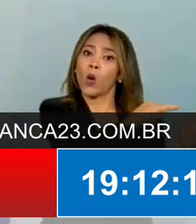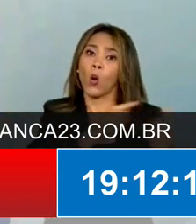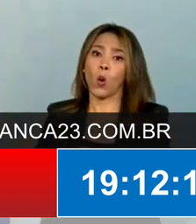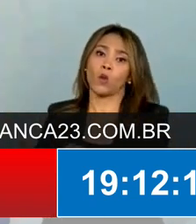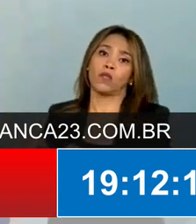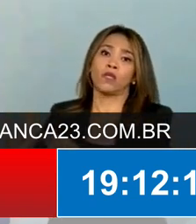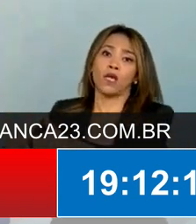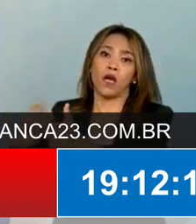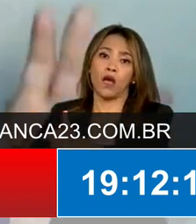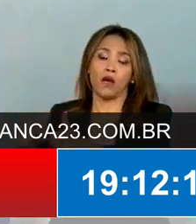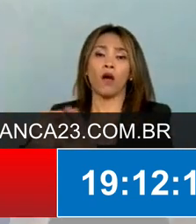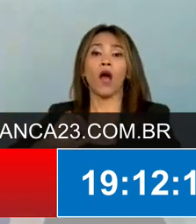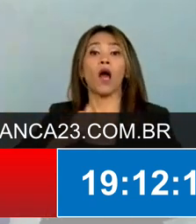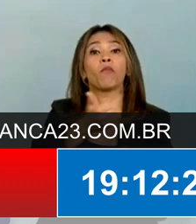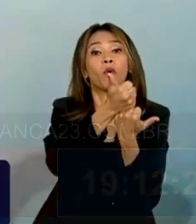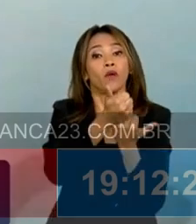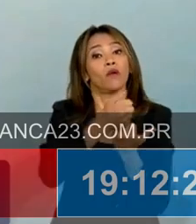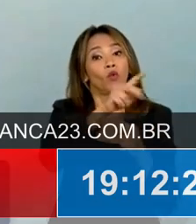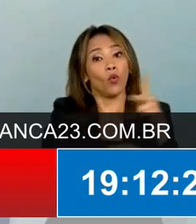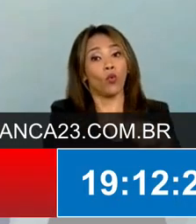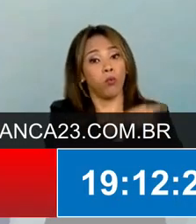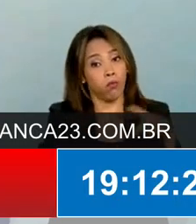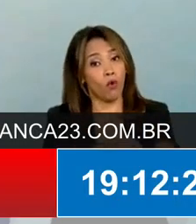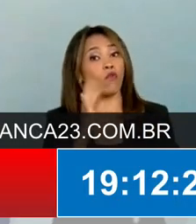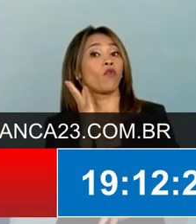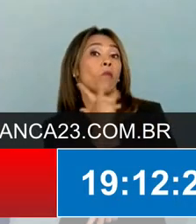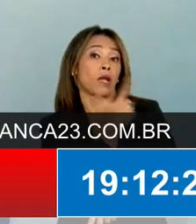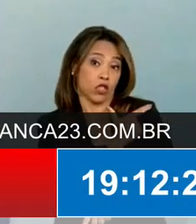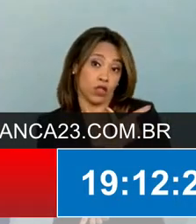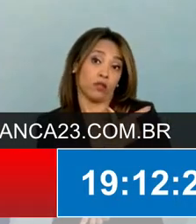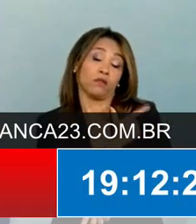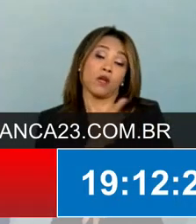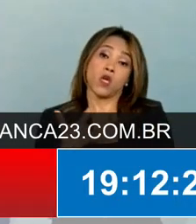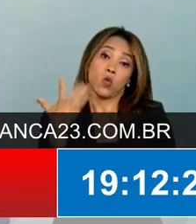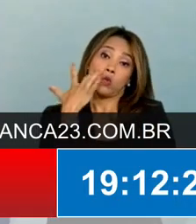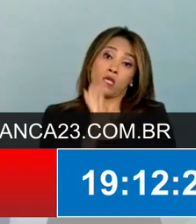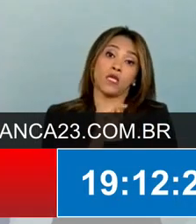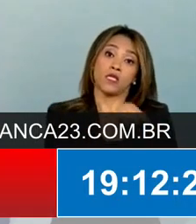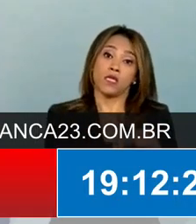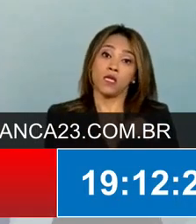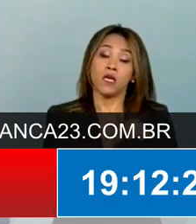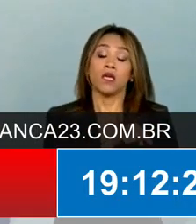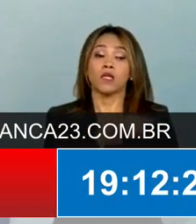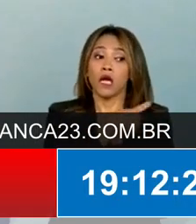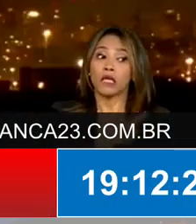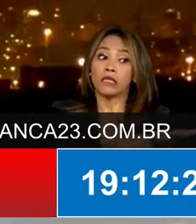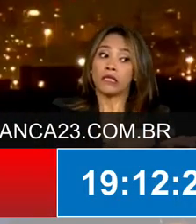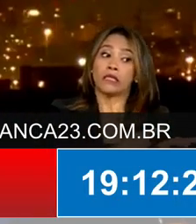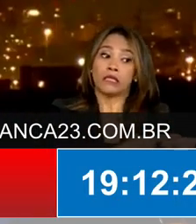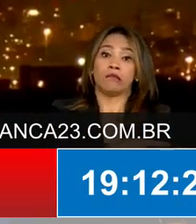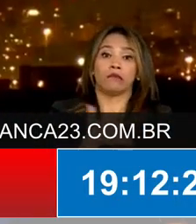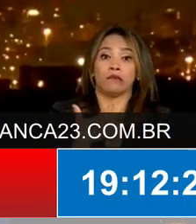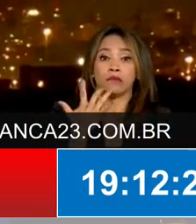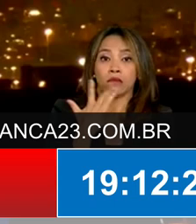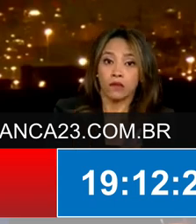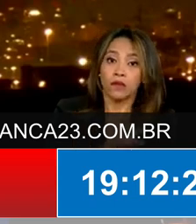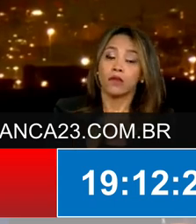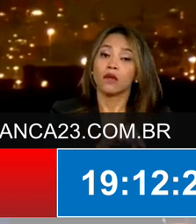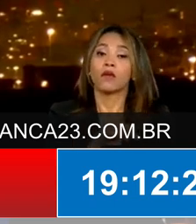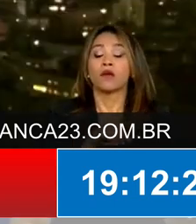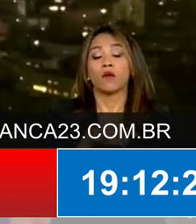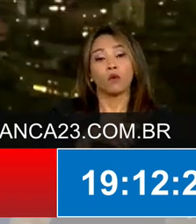favor do povo palestino ou rebolá e Libanês eh não sei se com se eles se aliariam neste momento para isso então assim a atuação de